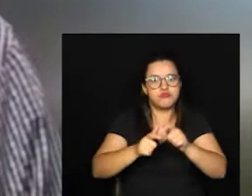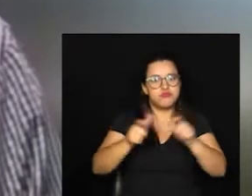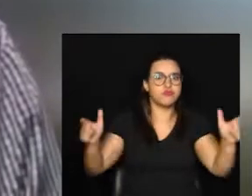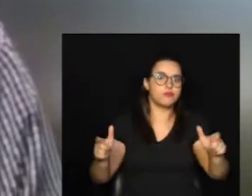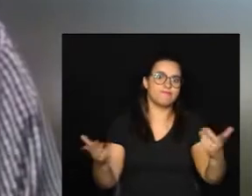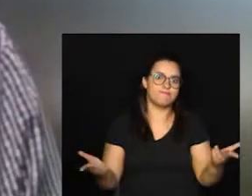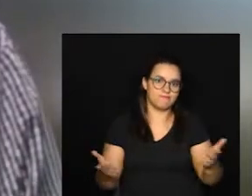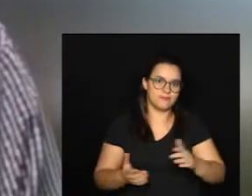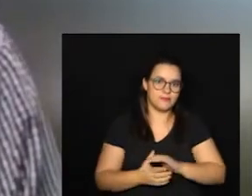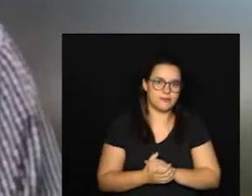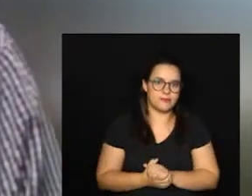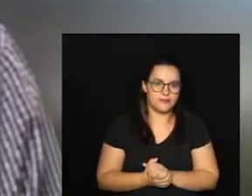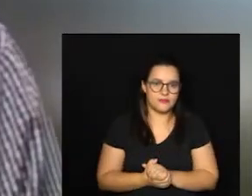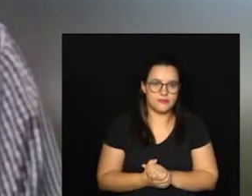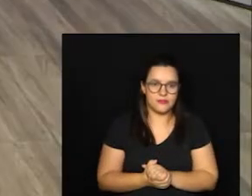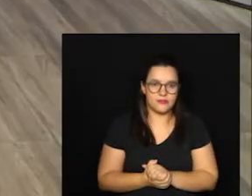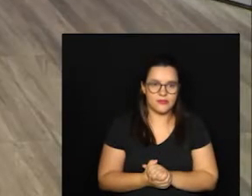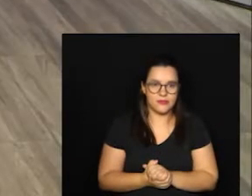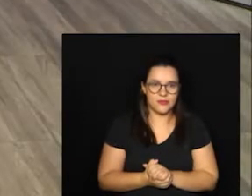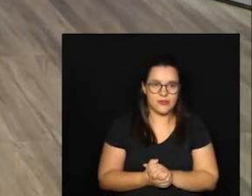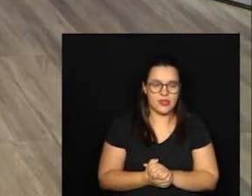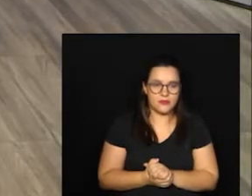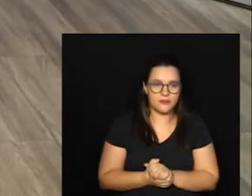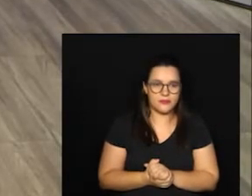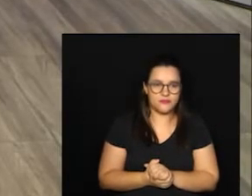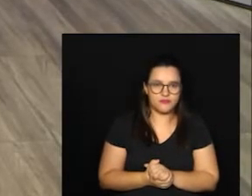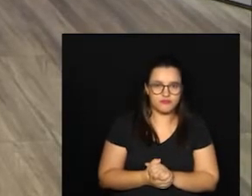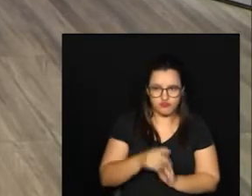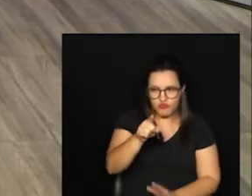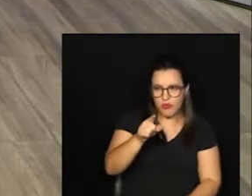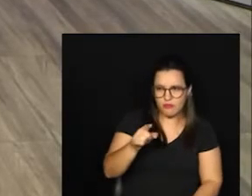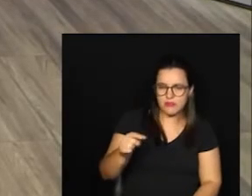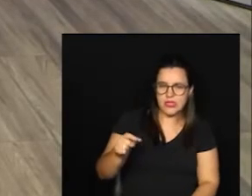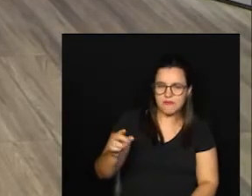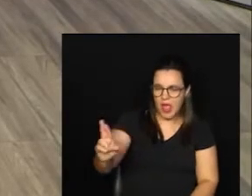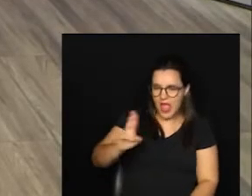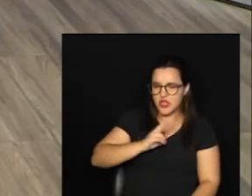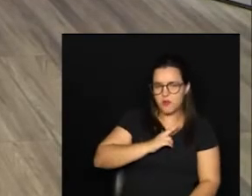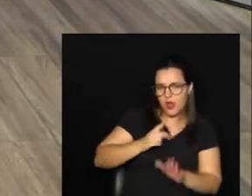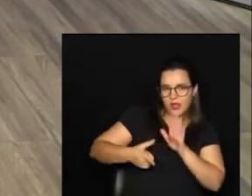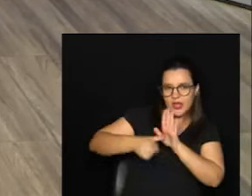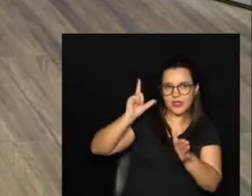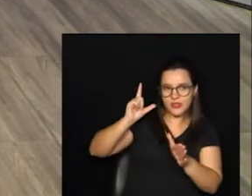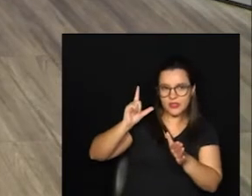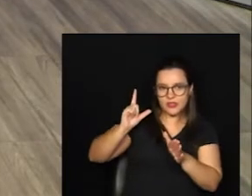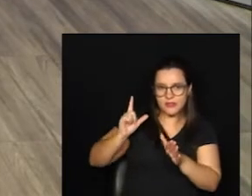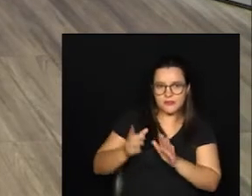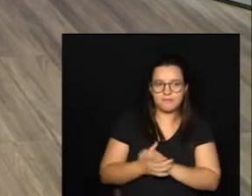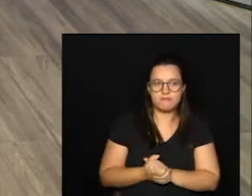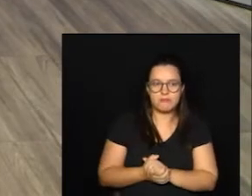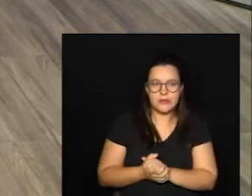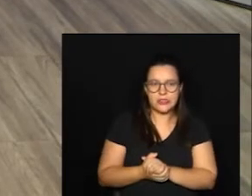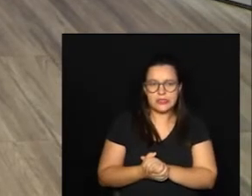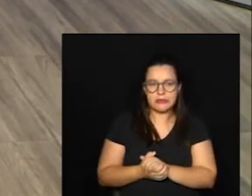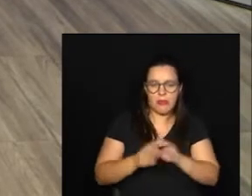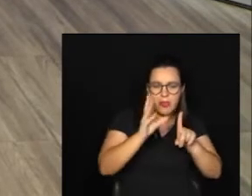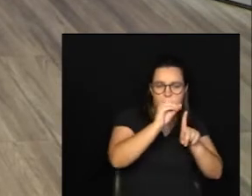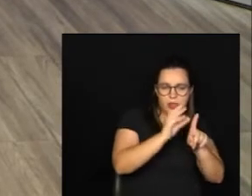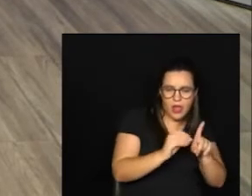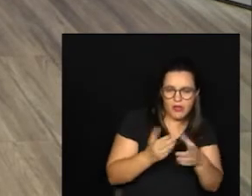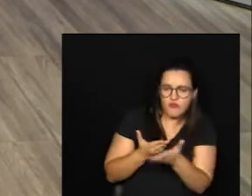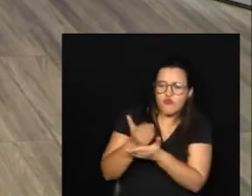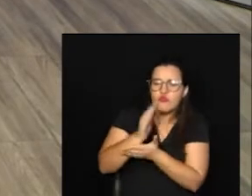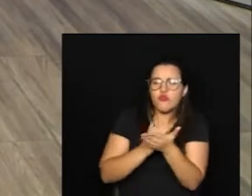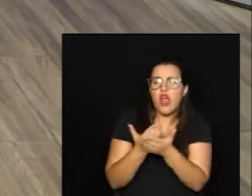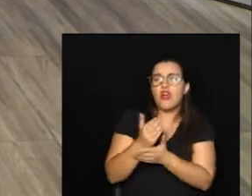práticas. Numa resposta anterior, o senhor disse que assédio e importunação são coisas diferentes.